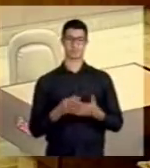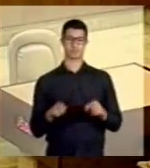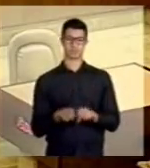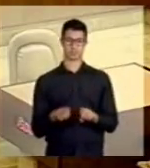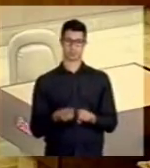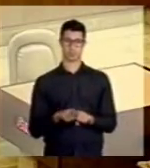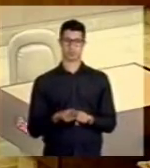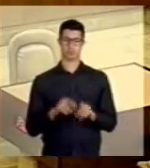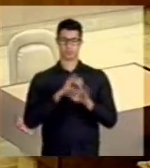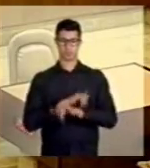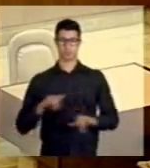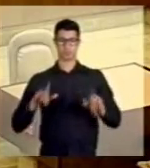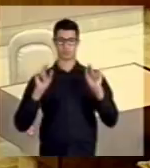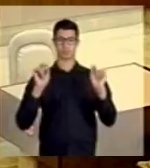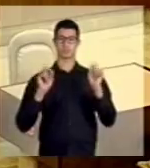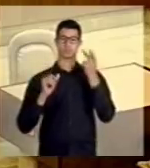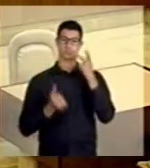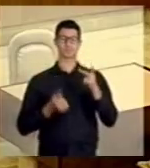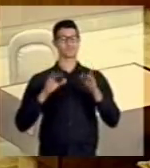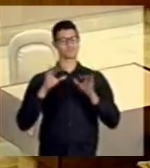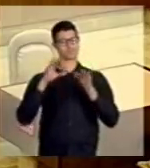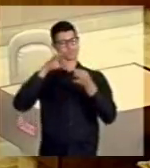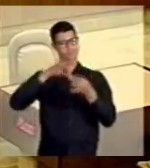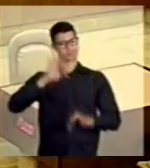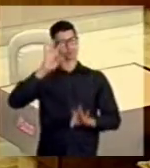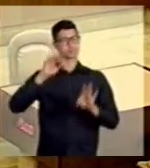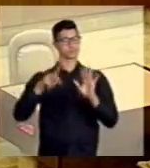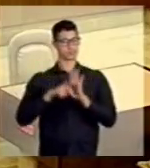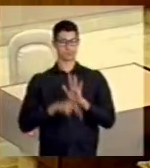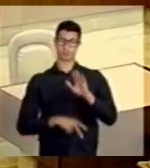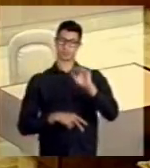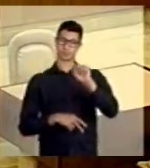e comunicar que, para ser coerente com a ação